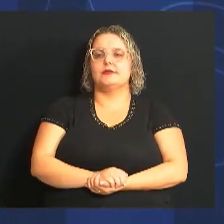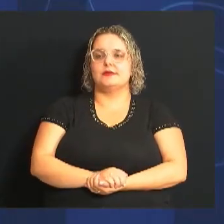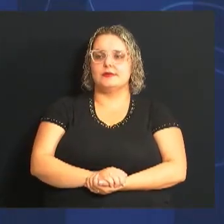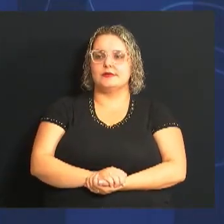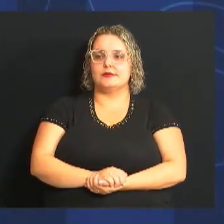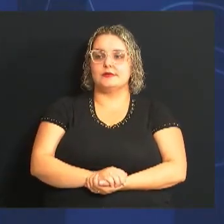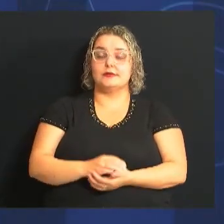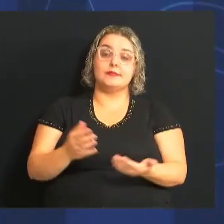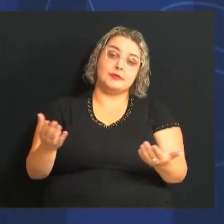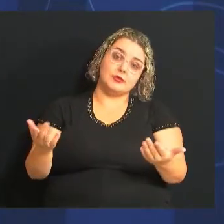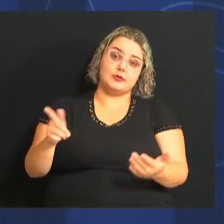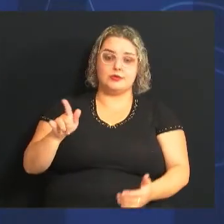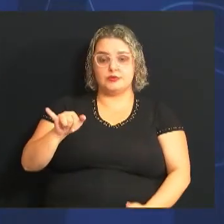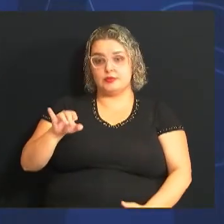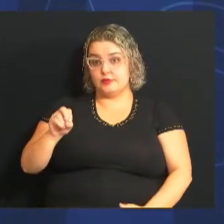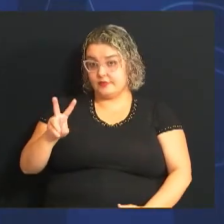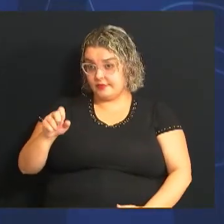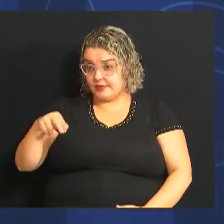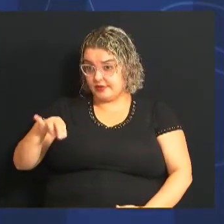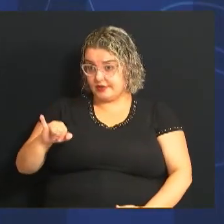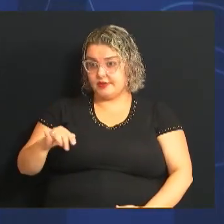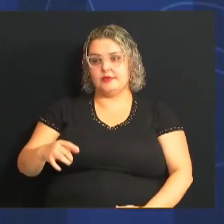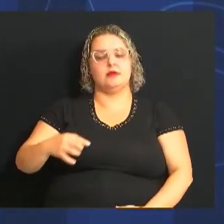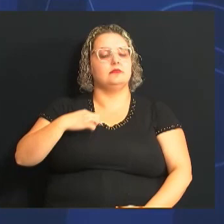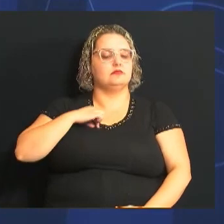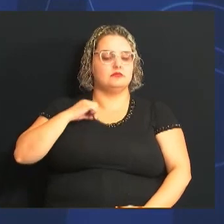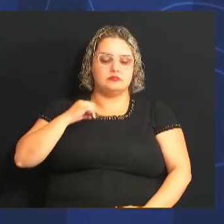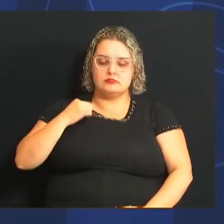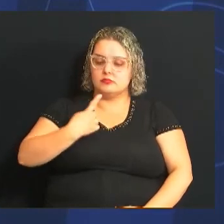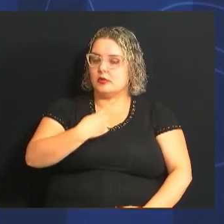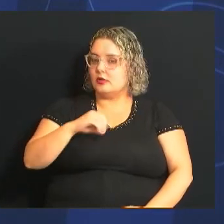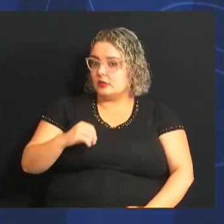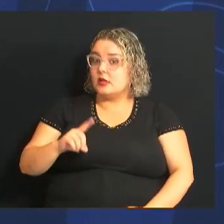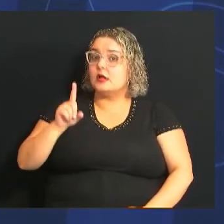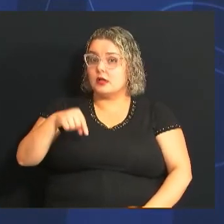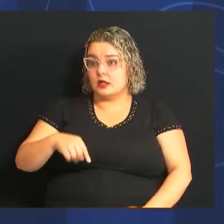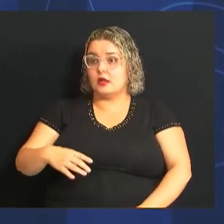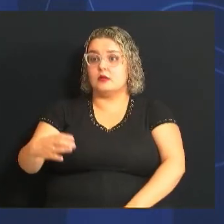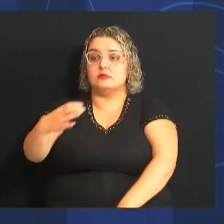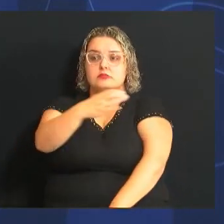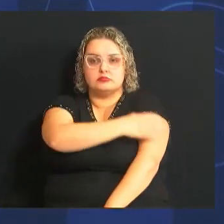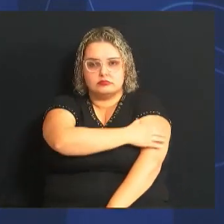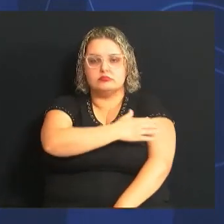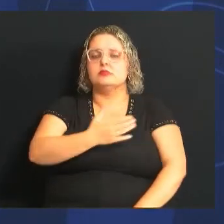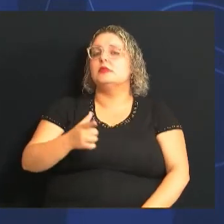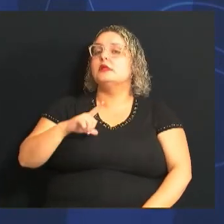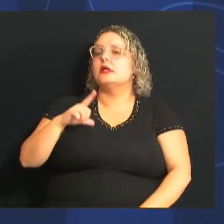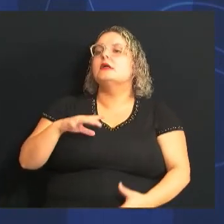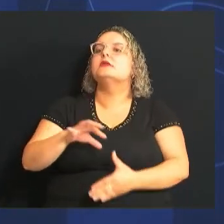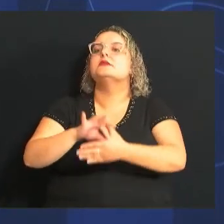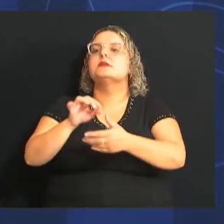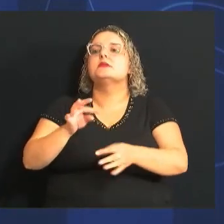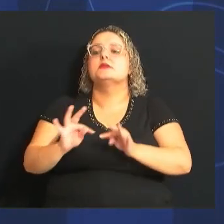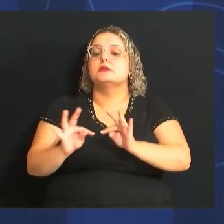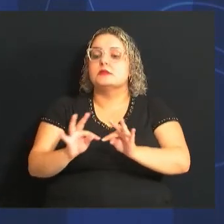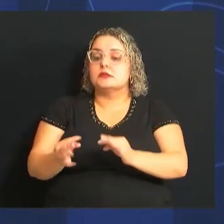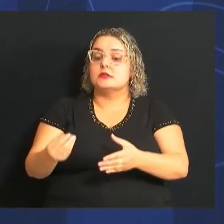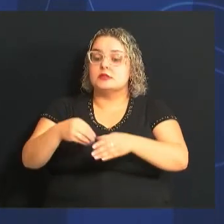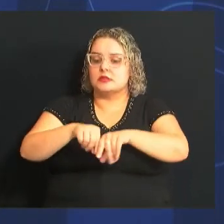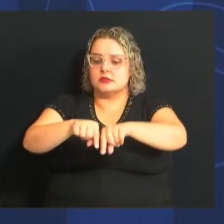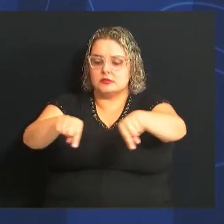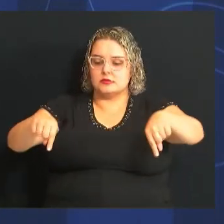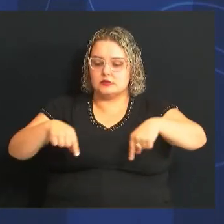Bom, Giovanni Augusto é o camisa 10, é o capitão, tem essa liderança técnica dentro de campo, é um